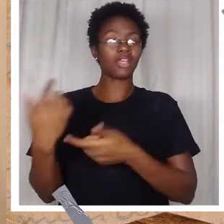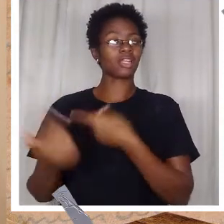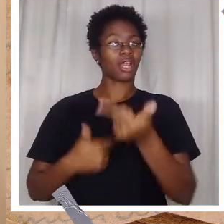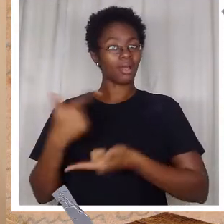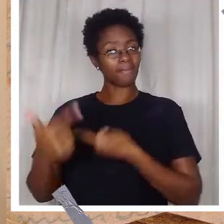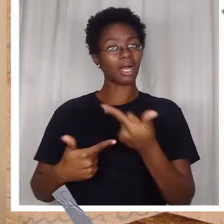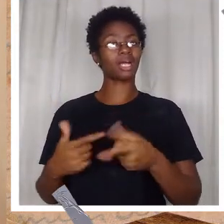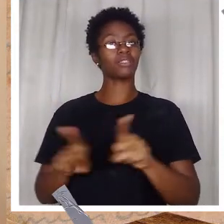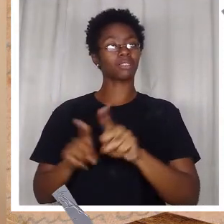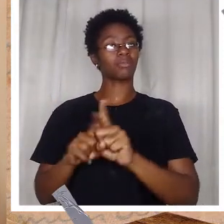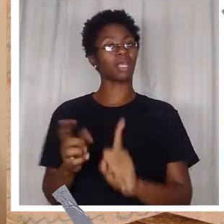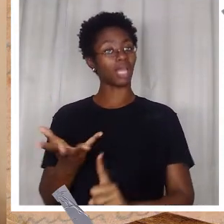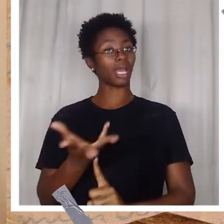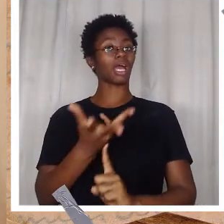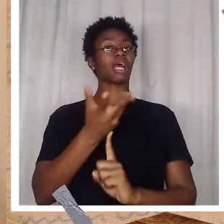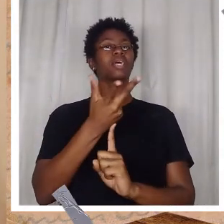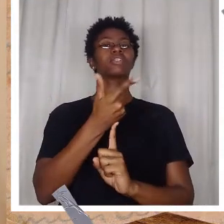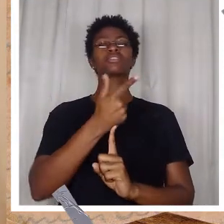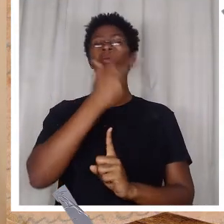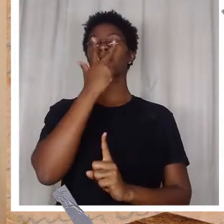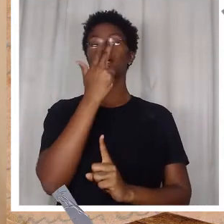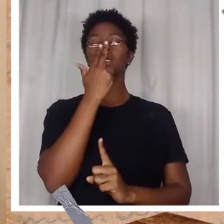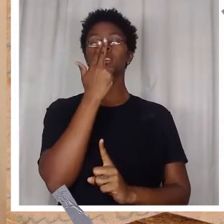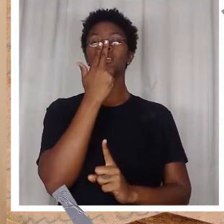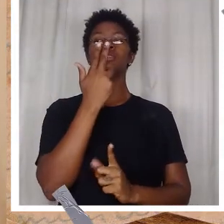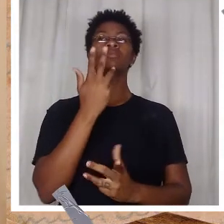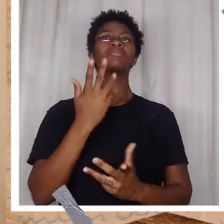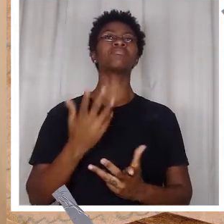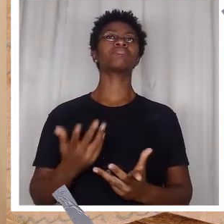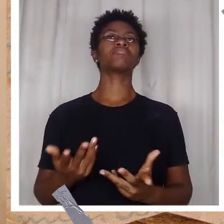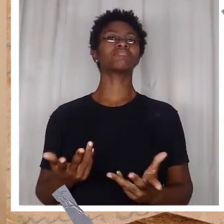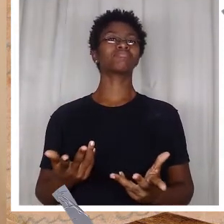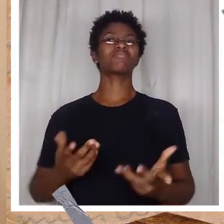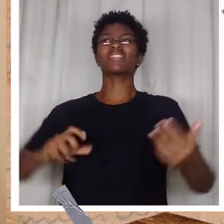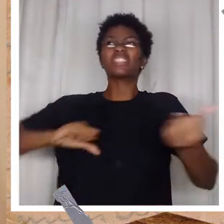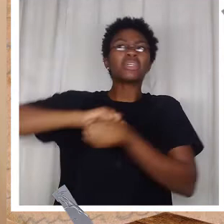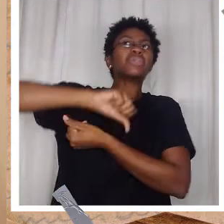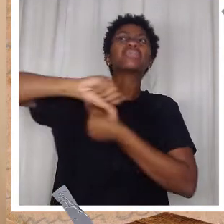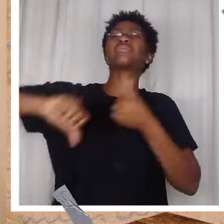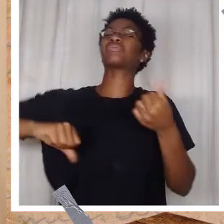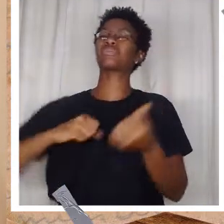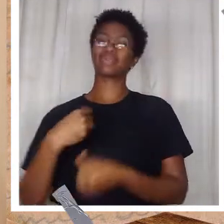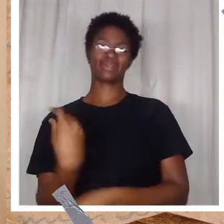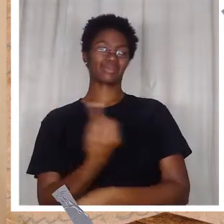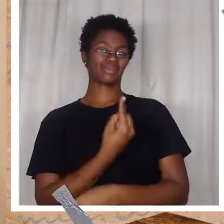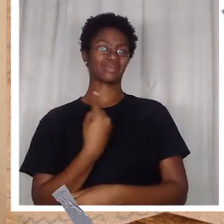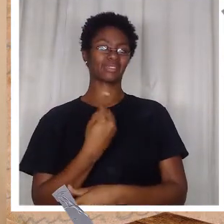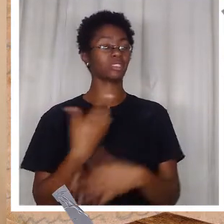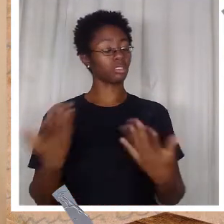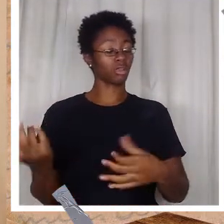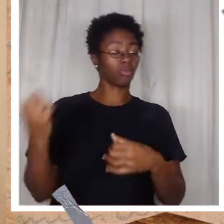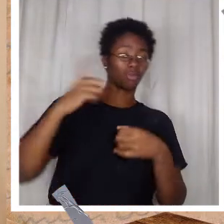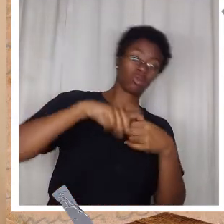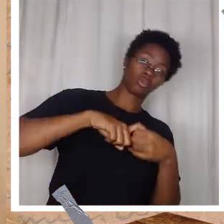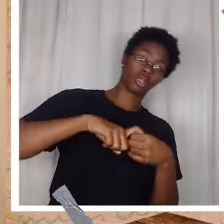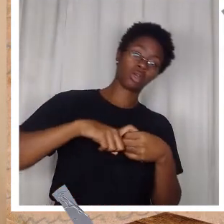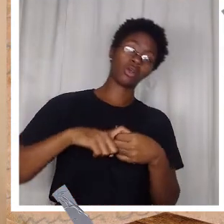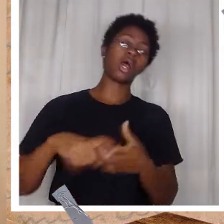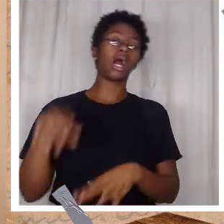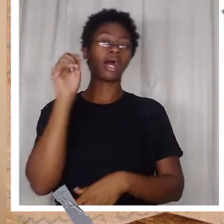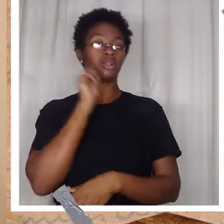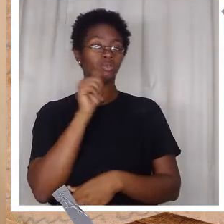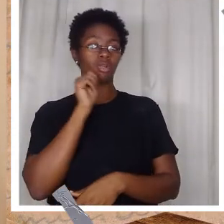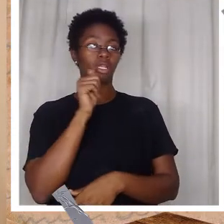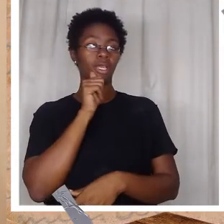arte, nos faz transcender. Então, voltando ao pilar, as mulheres, eu tenho que contar a alma, porque eu